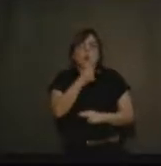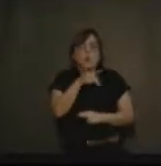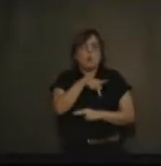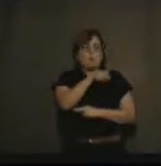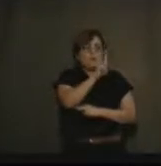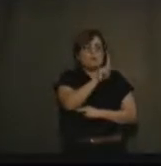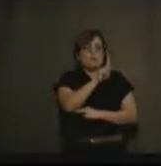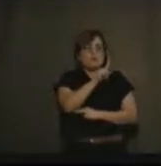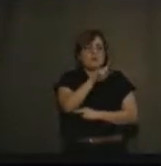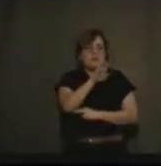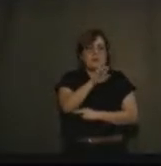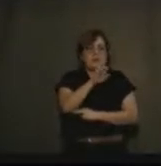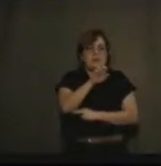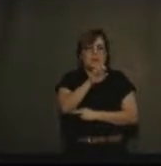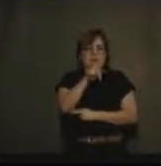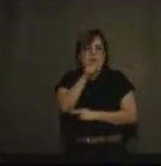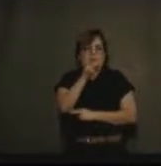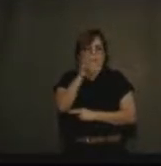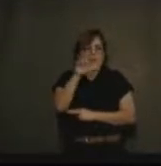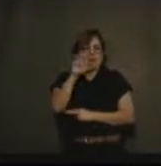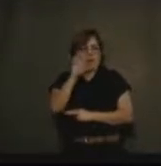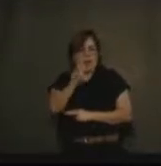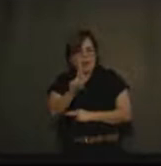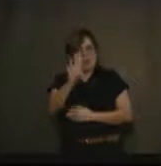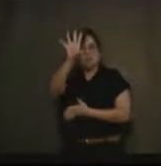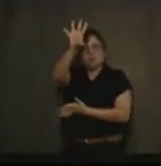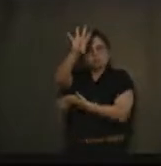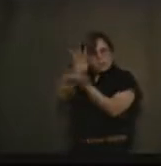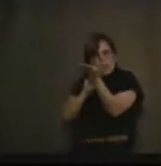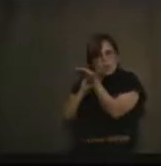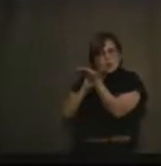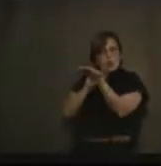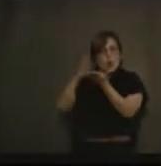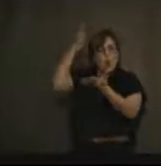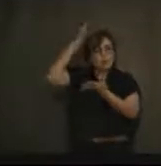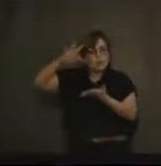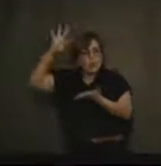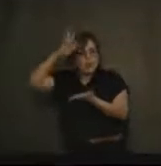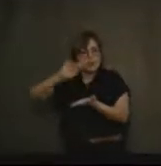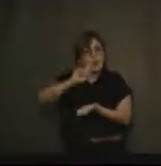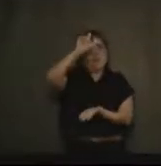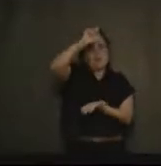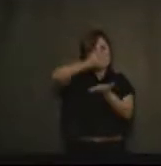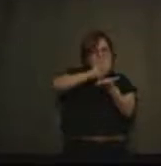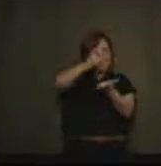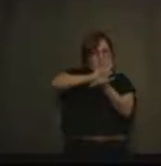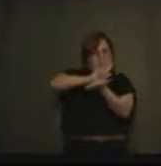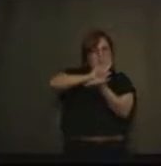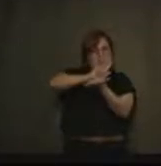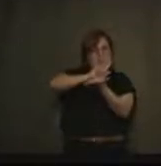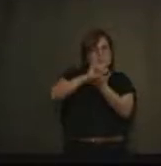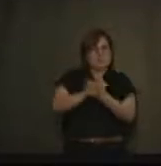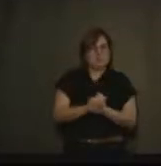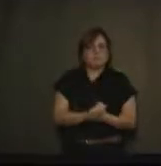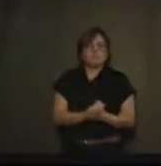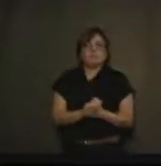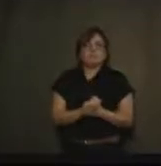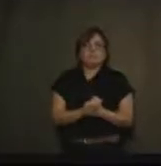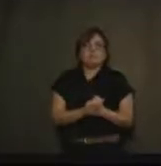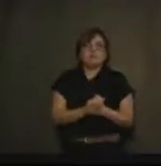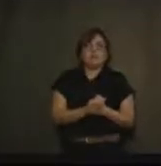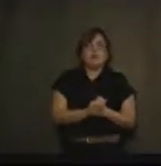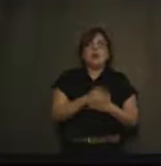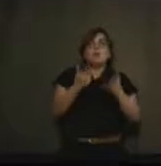Newton, da lei da atração universal, ignorando as interações entre os planetas, ignorando o fato de que Júpiter e Saturno